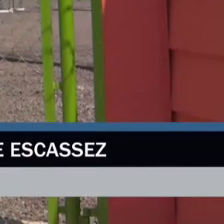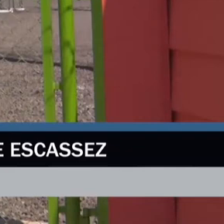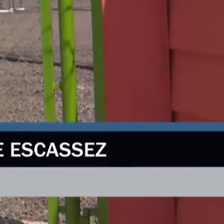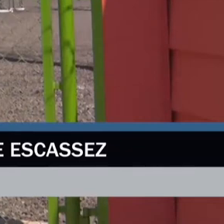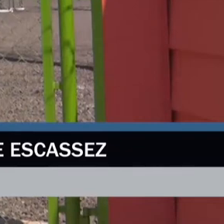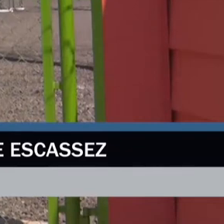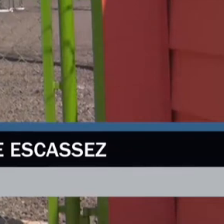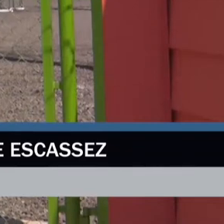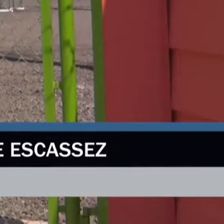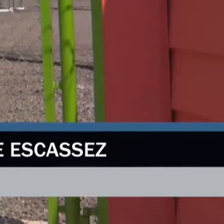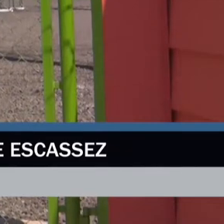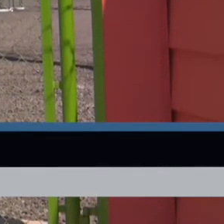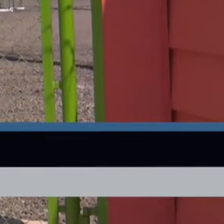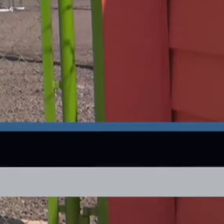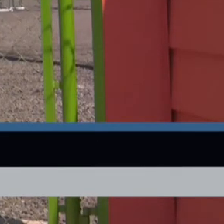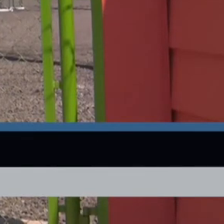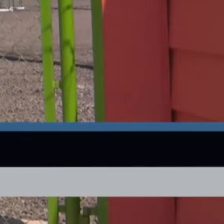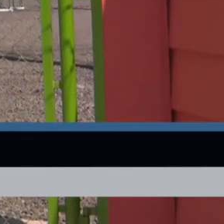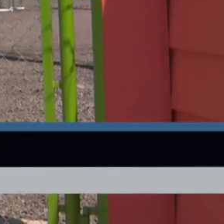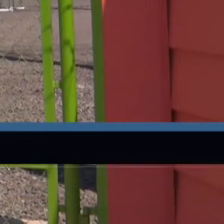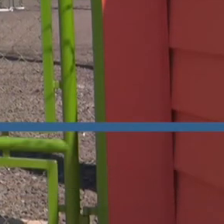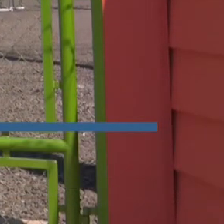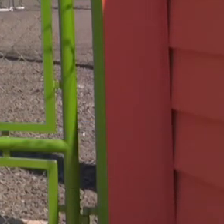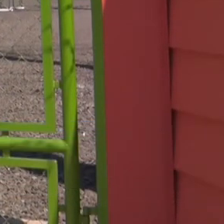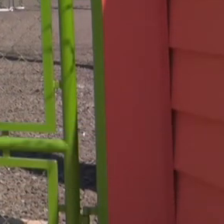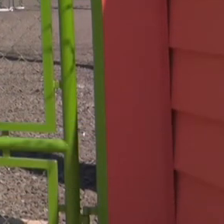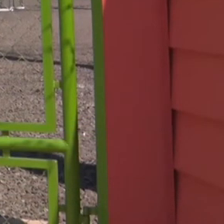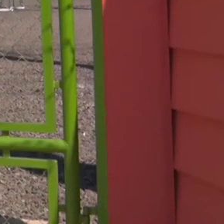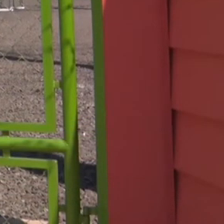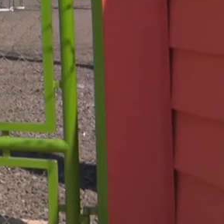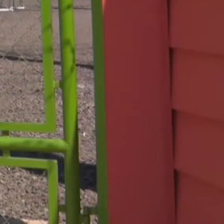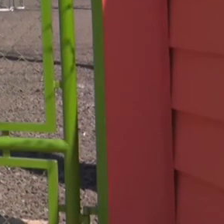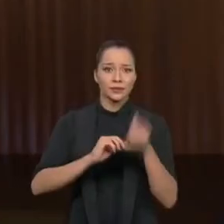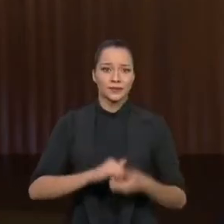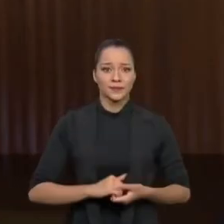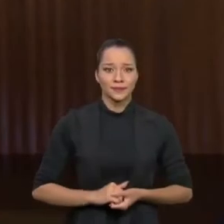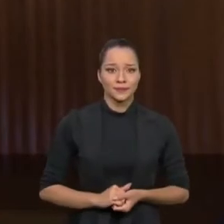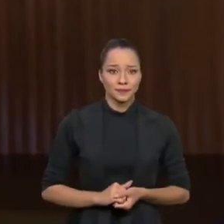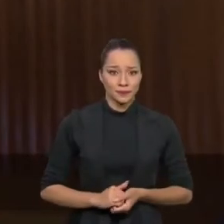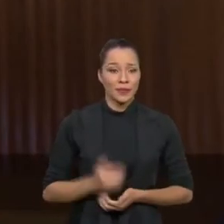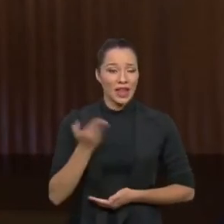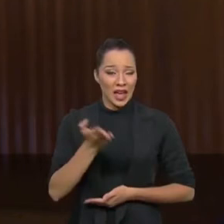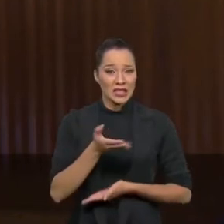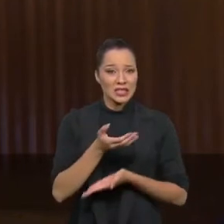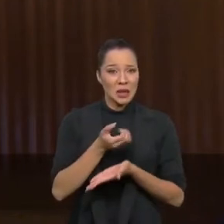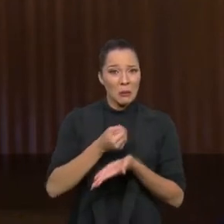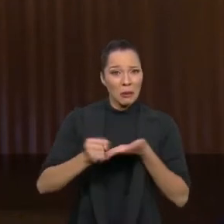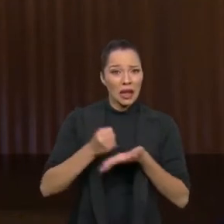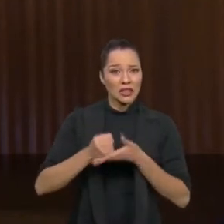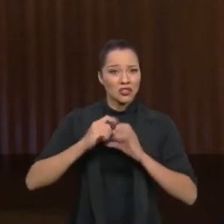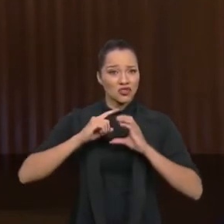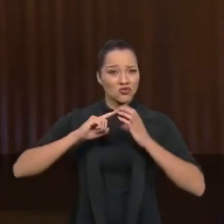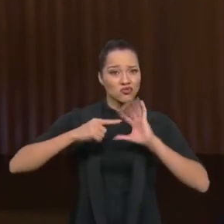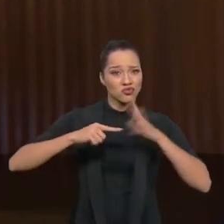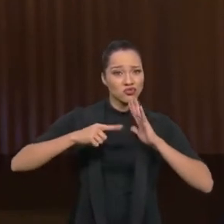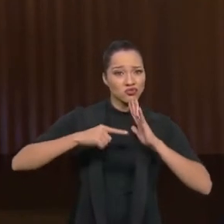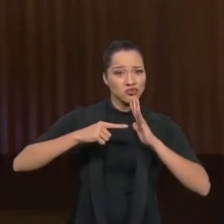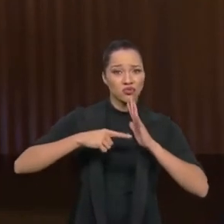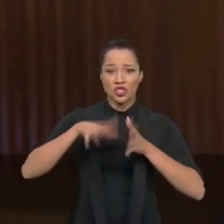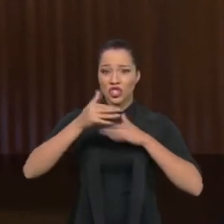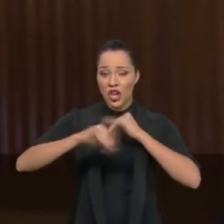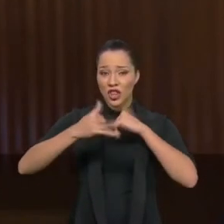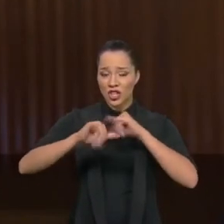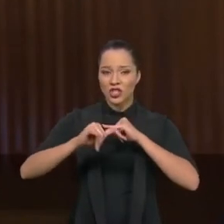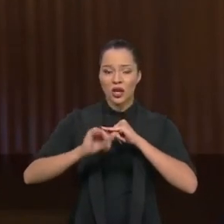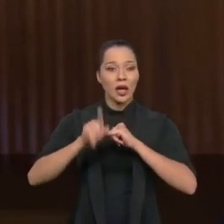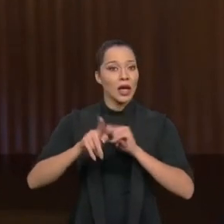os níveis dos reservatórios sofreram redução maior do que a prevista. Esta perda de geração hidrelétrica